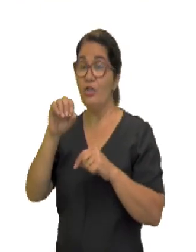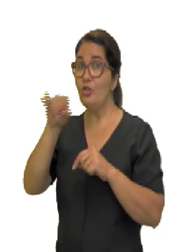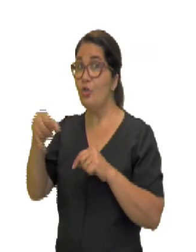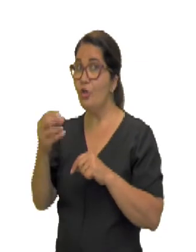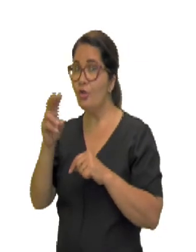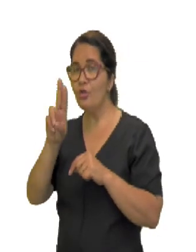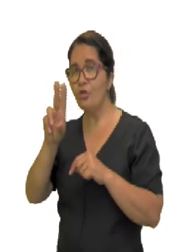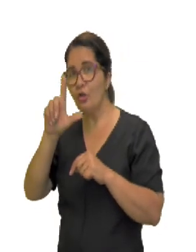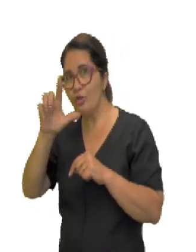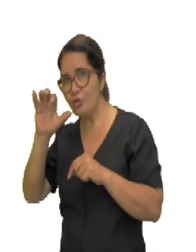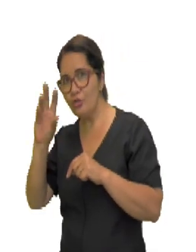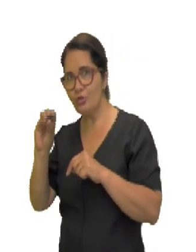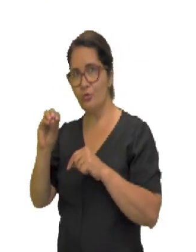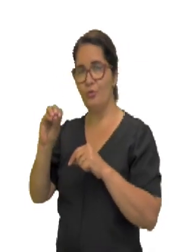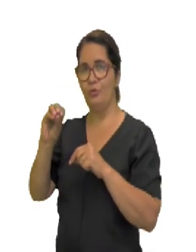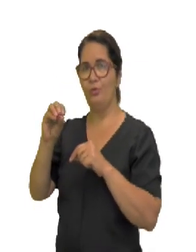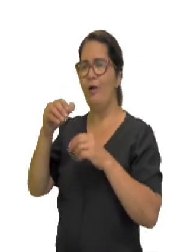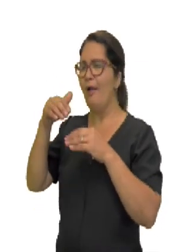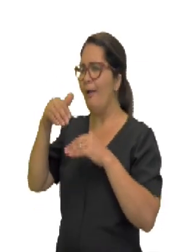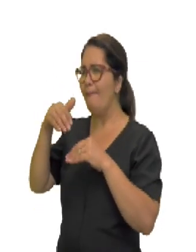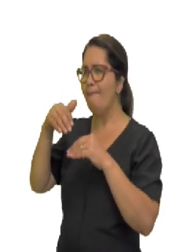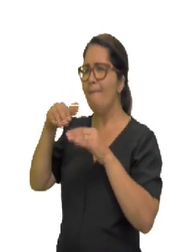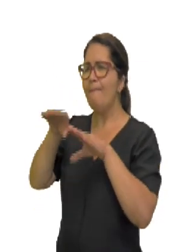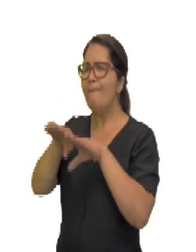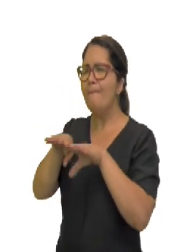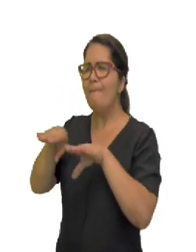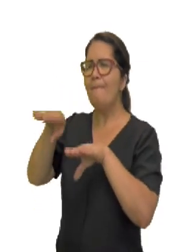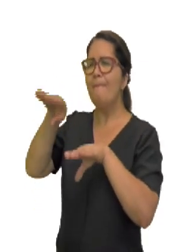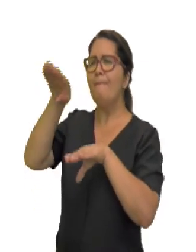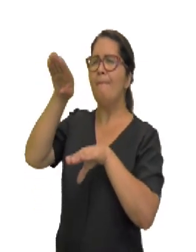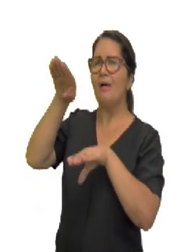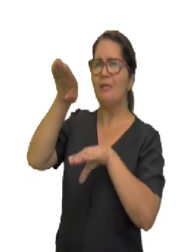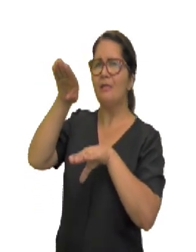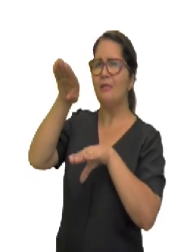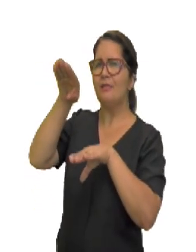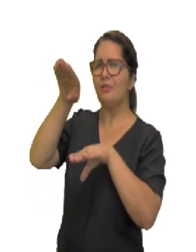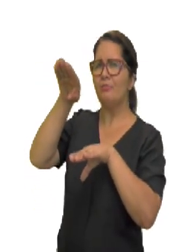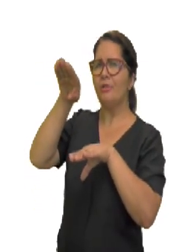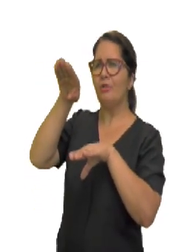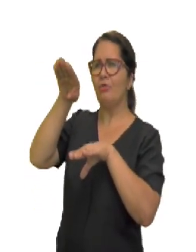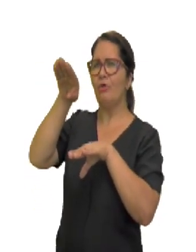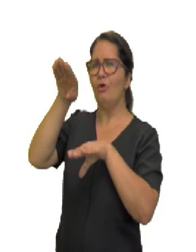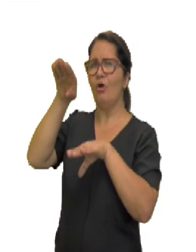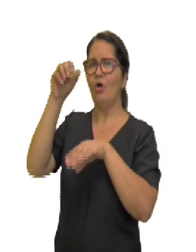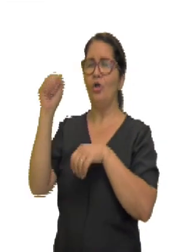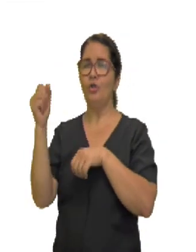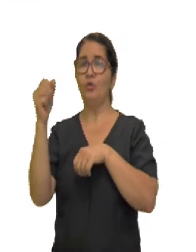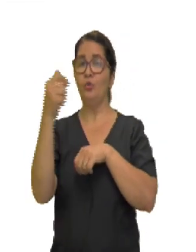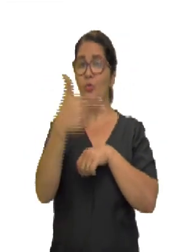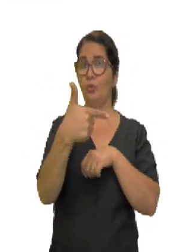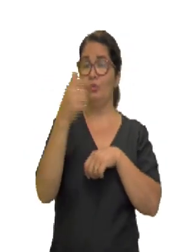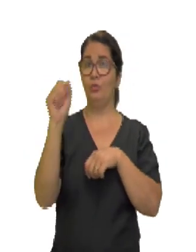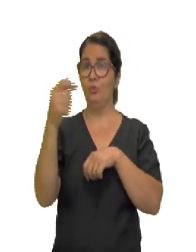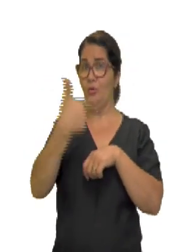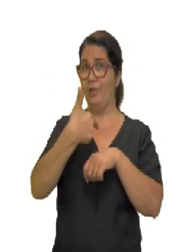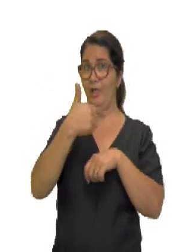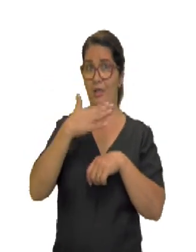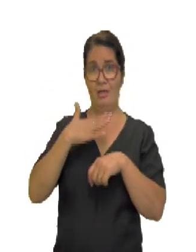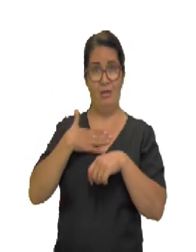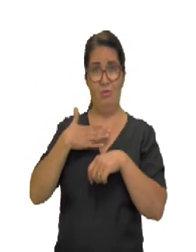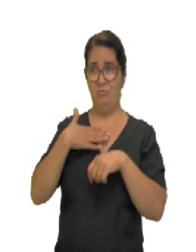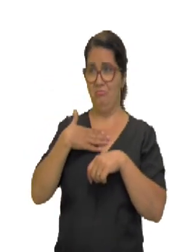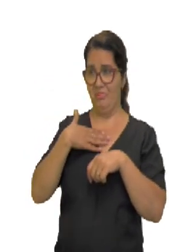E aí teve um grau de superioridade, uma elevação, ó, com a partícula mais. Júlio é